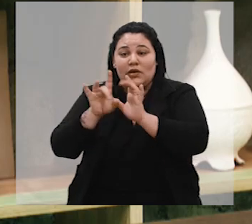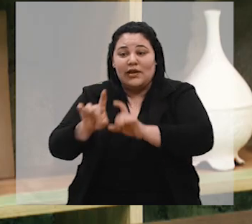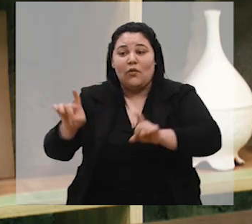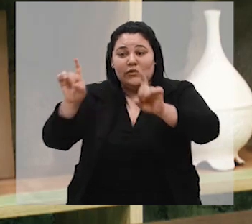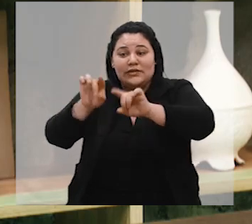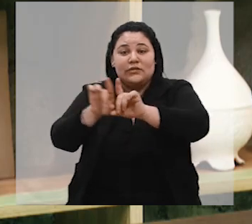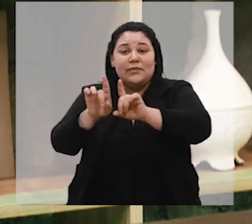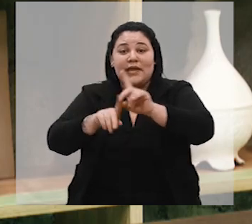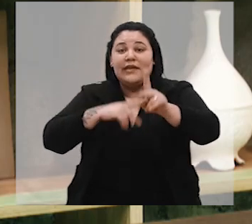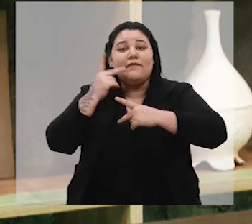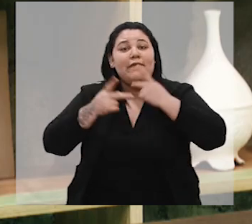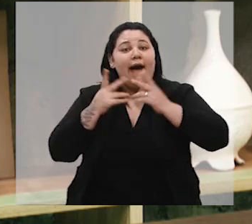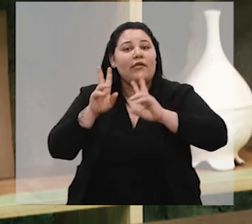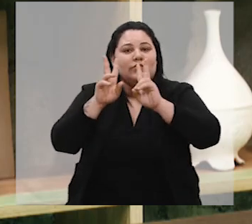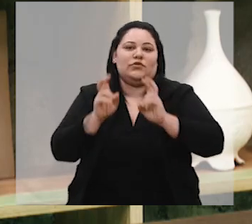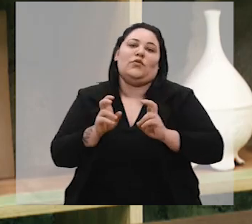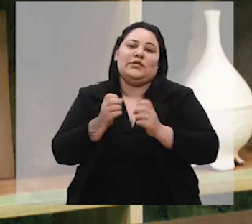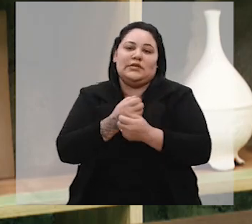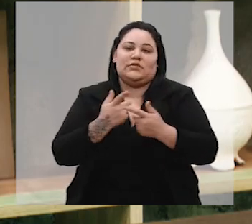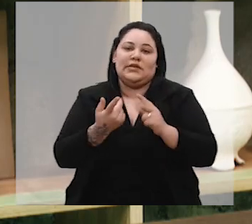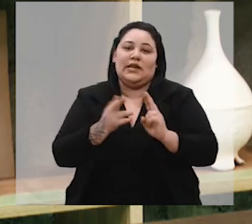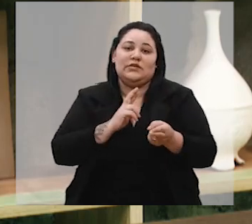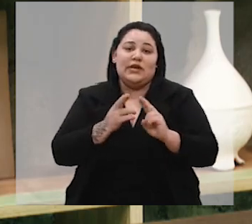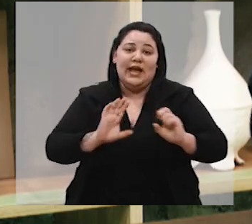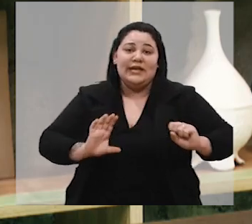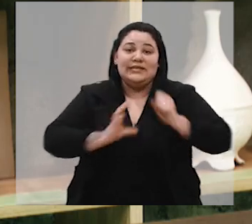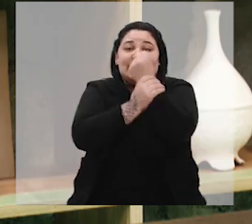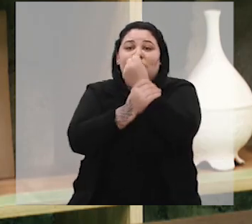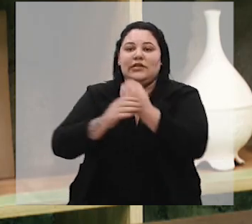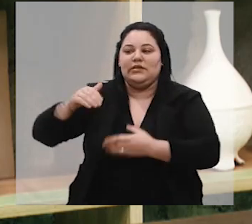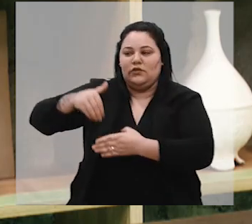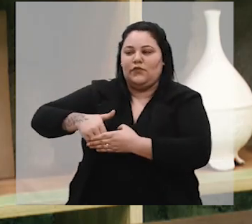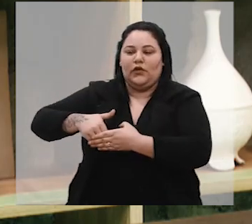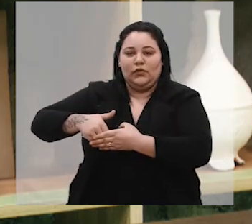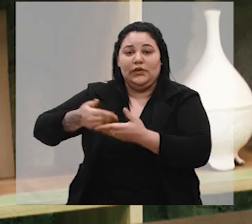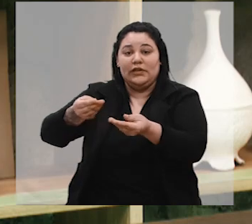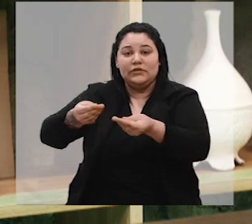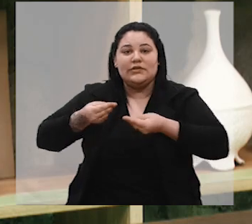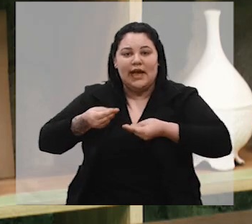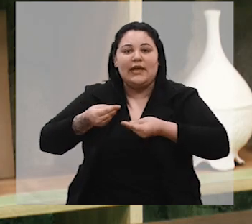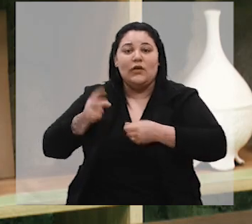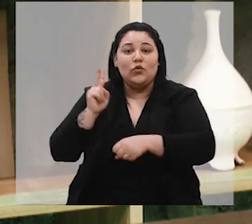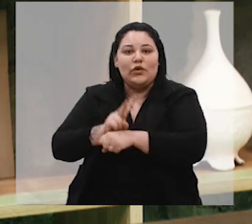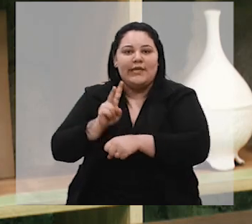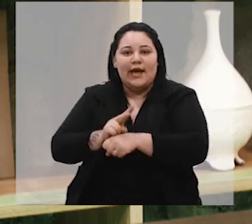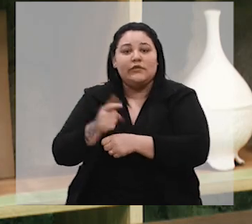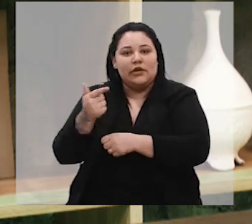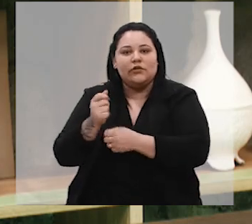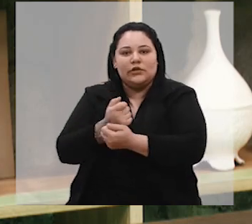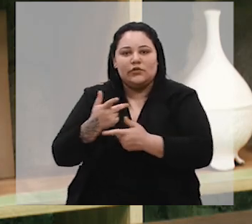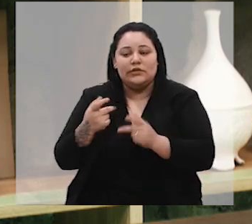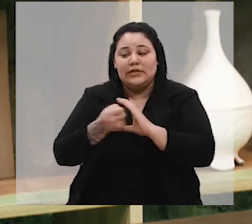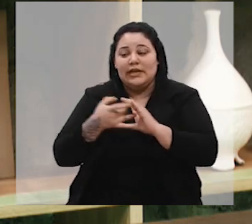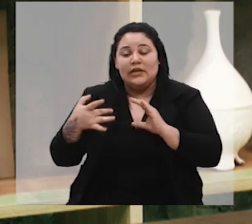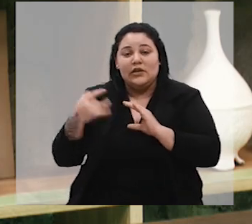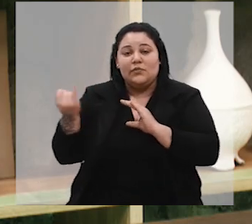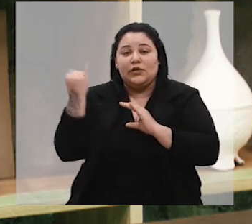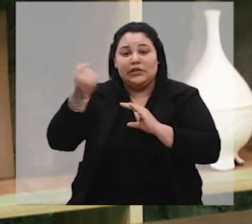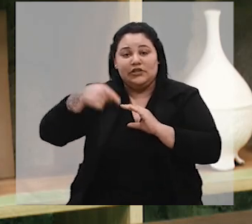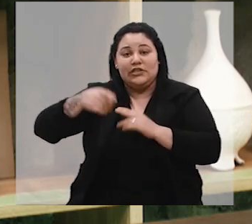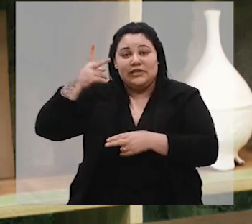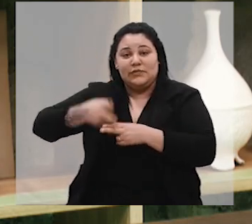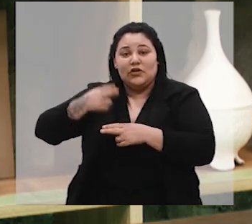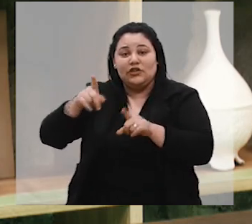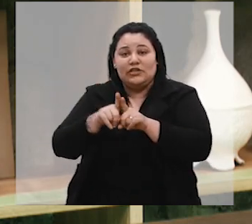Computação, que falam sobre esse processo em relação à segurança do voto, que nos dá a garantia de que um outro ponto que trouxeram também nesse episódio foi